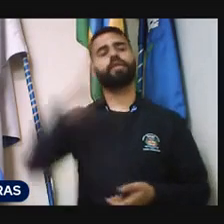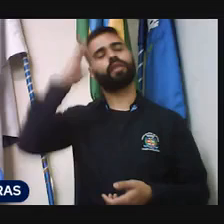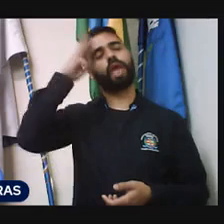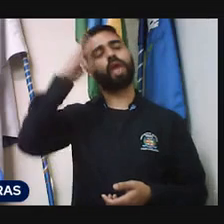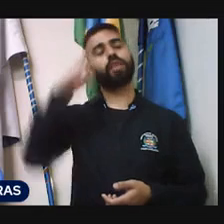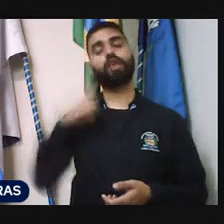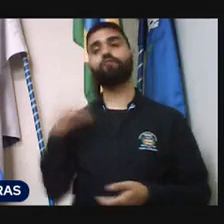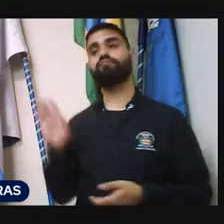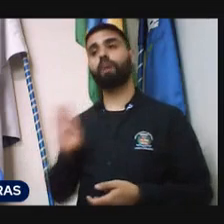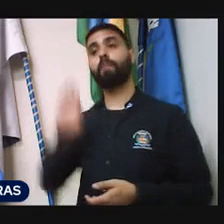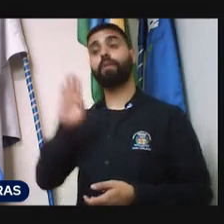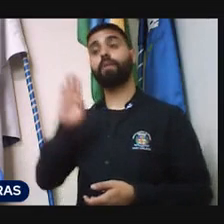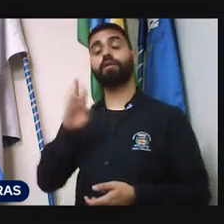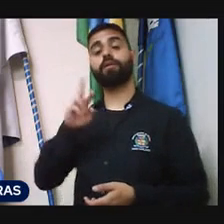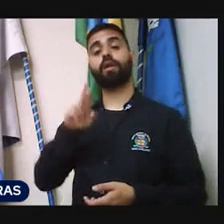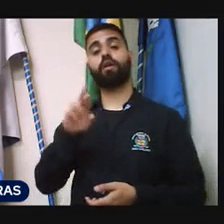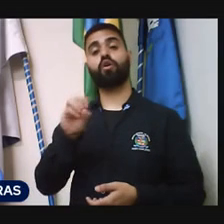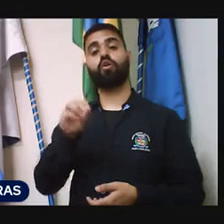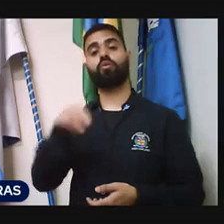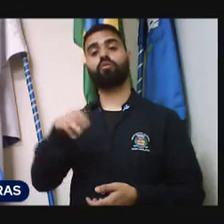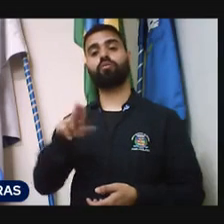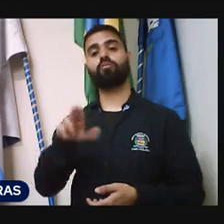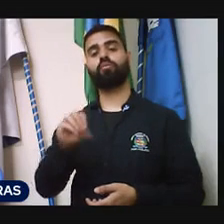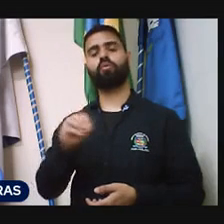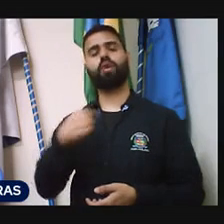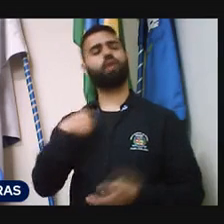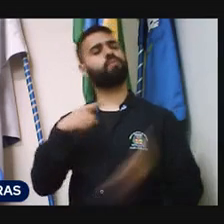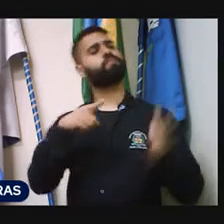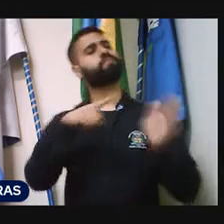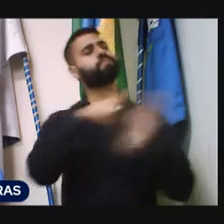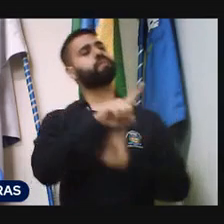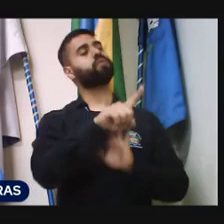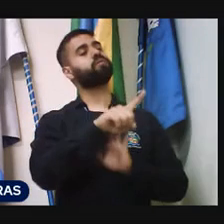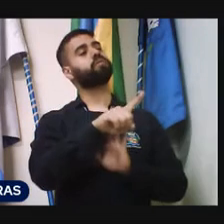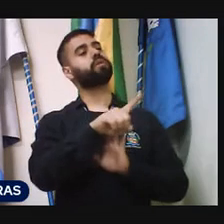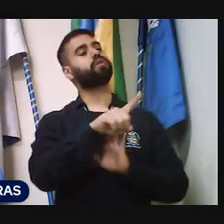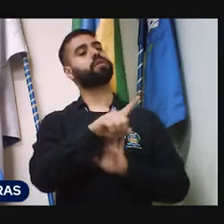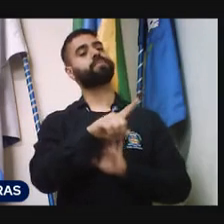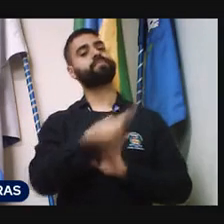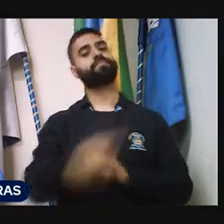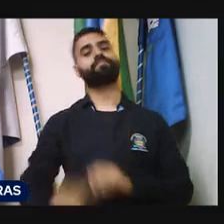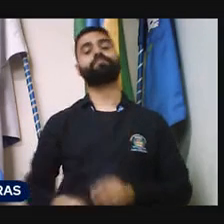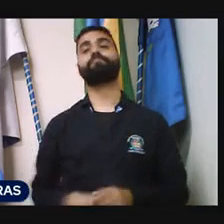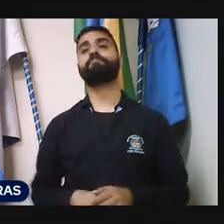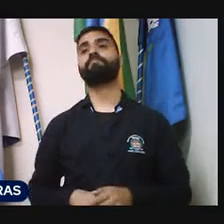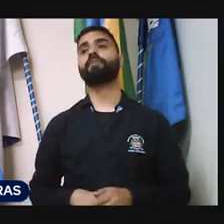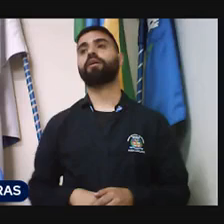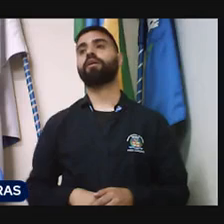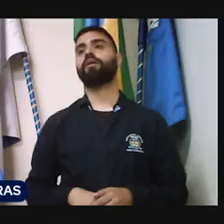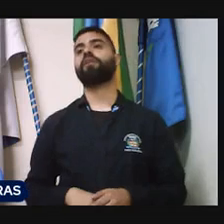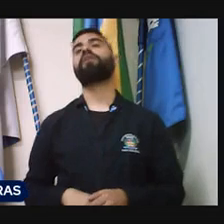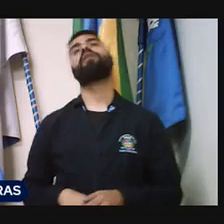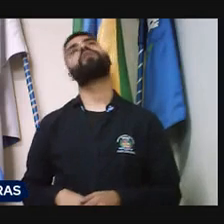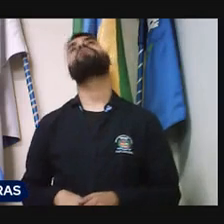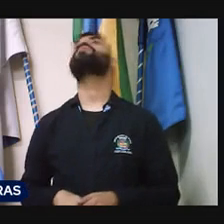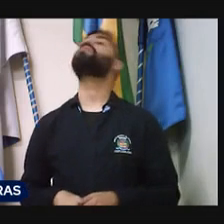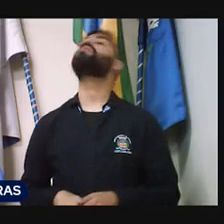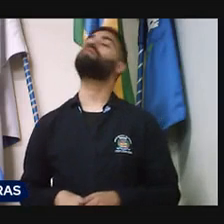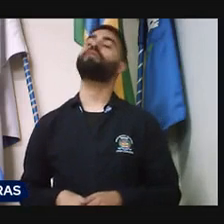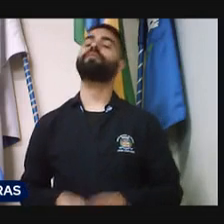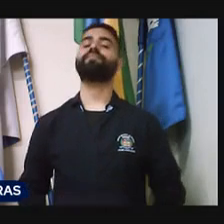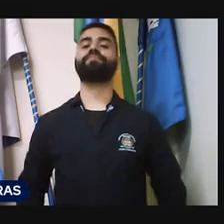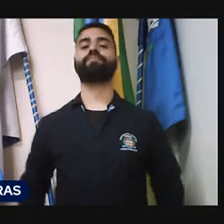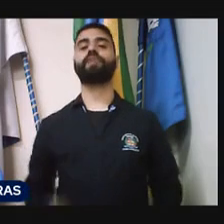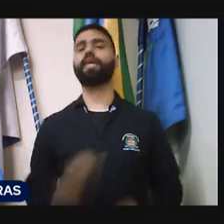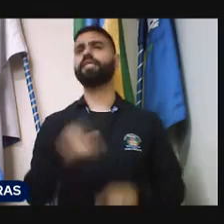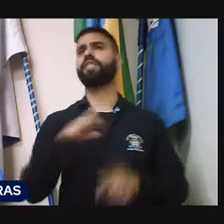na terça-feira aqui presente e o perguntei a respeito dos exames né gosto muito